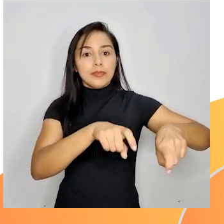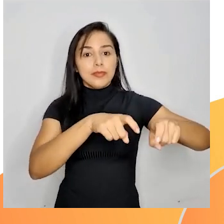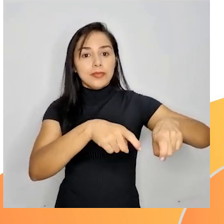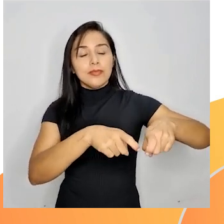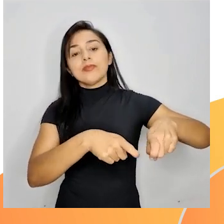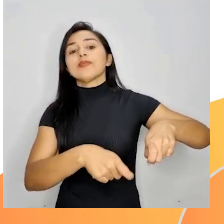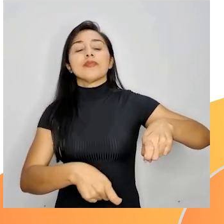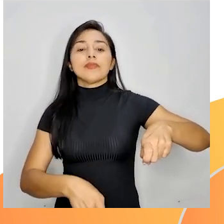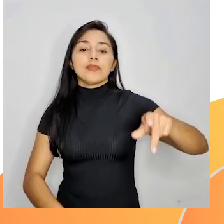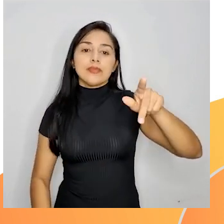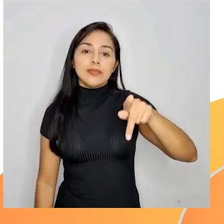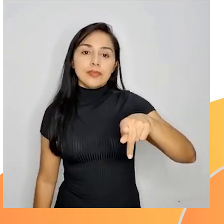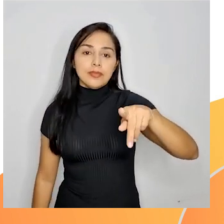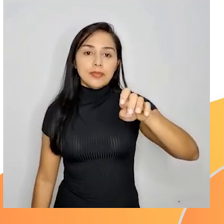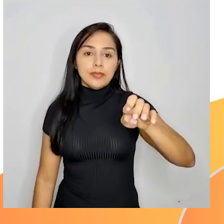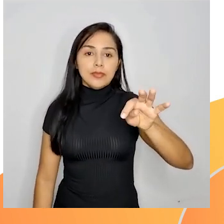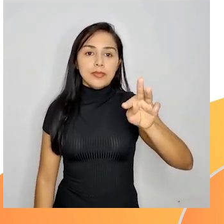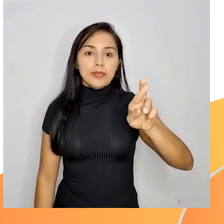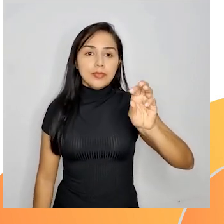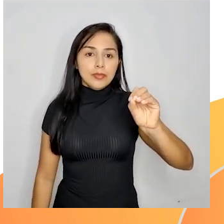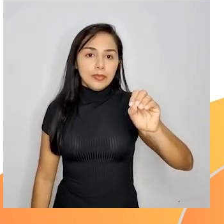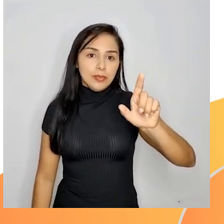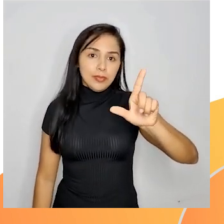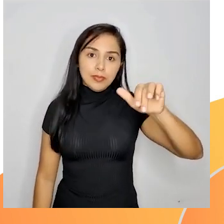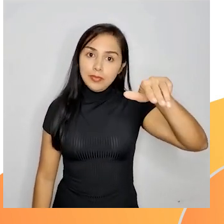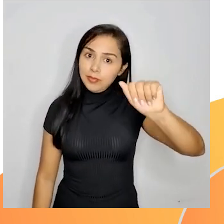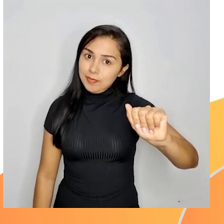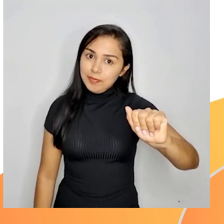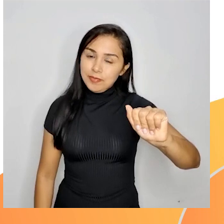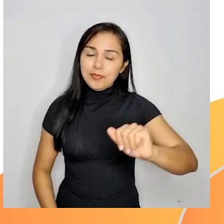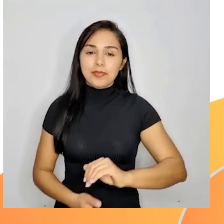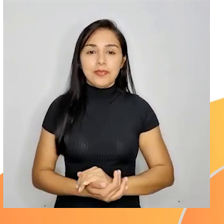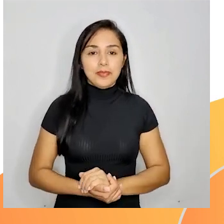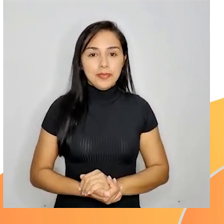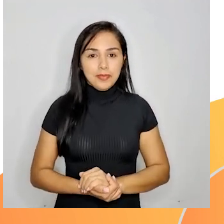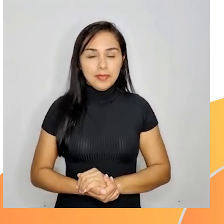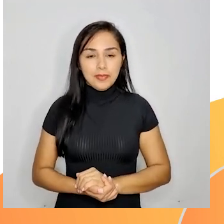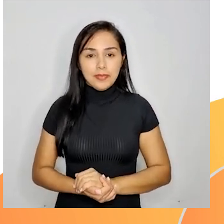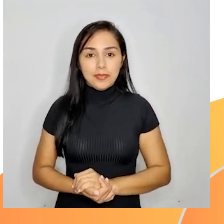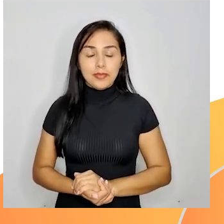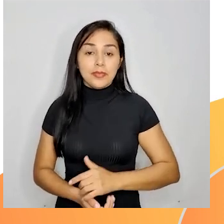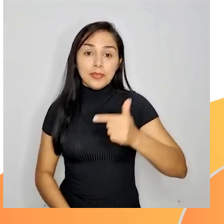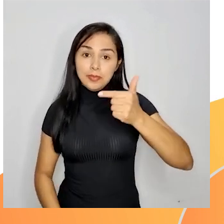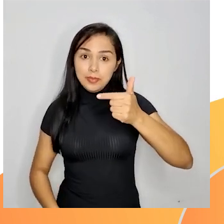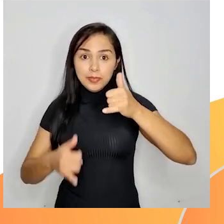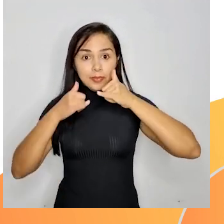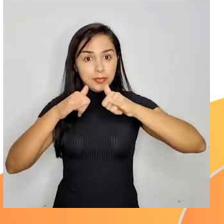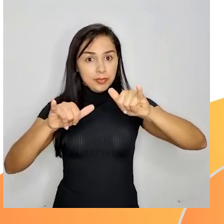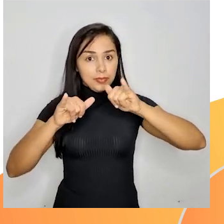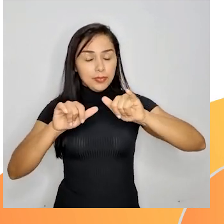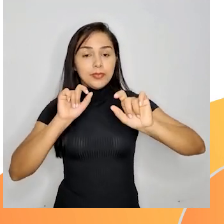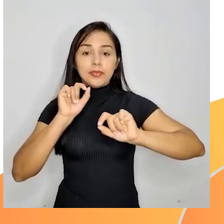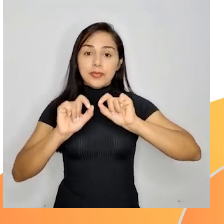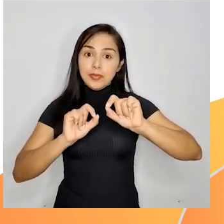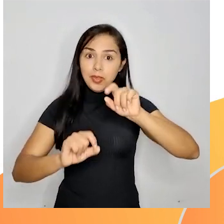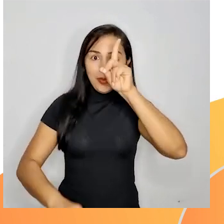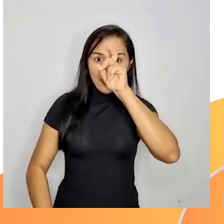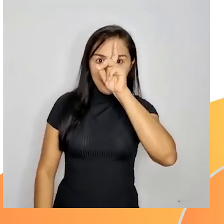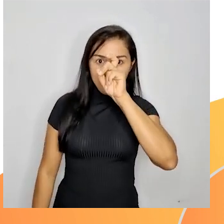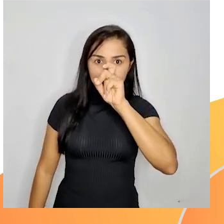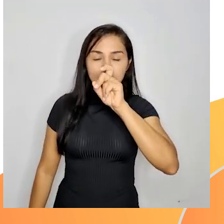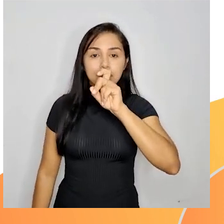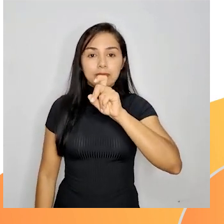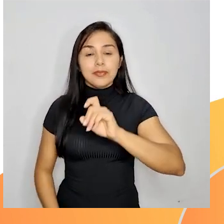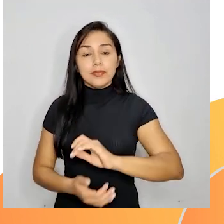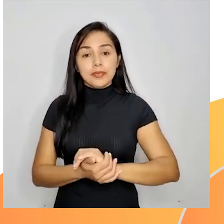ligada à zona rural do nosso município. A segunda notícia, que é do Socorrinho e que fica no centro